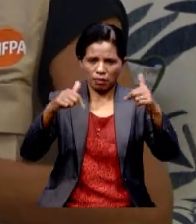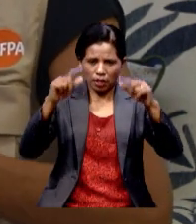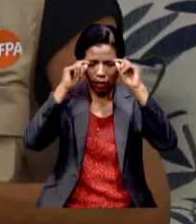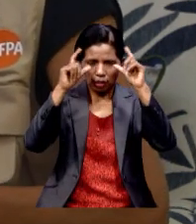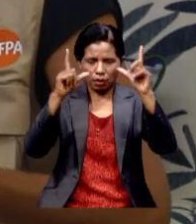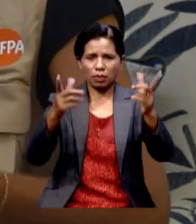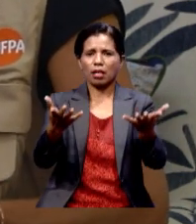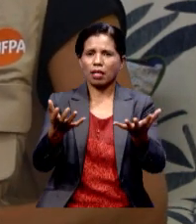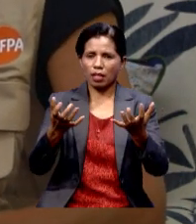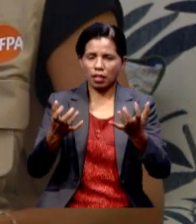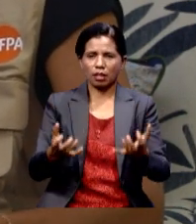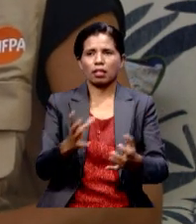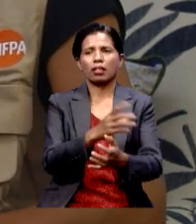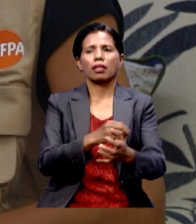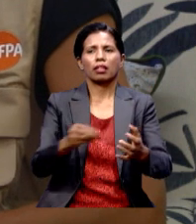aquela vontade de abraçar